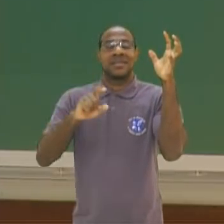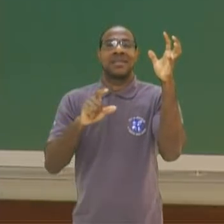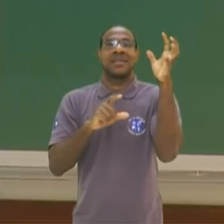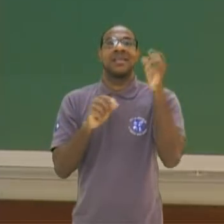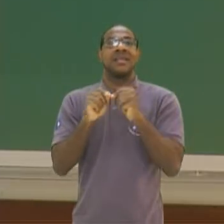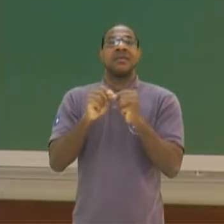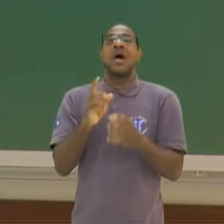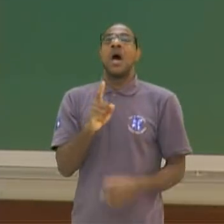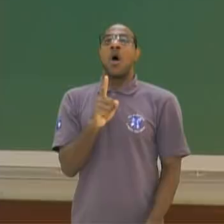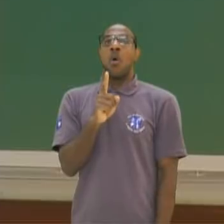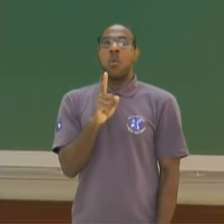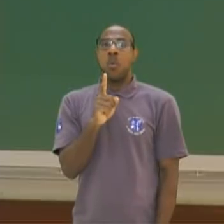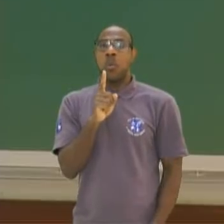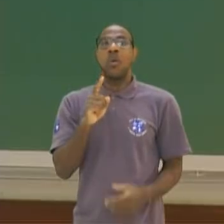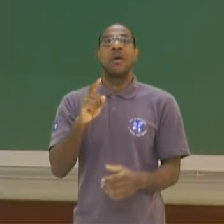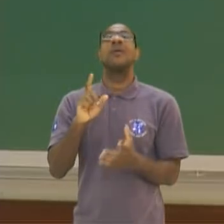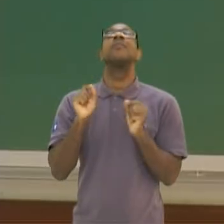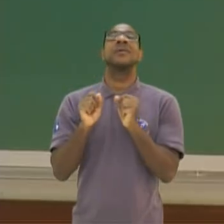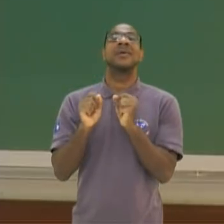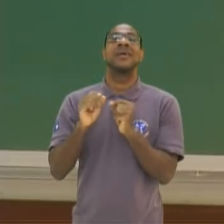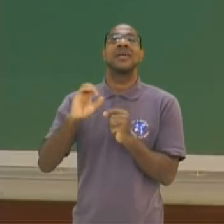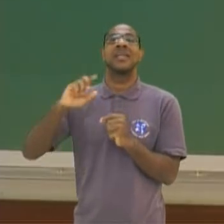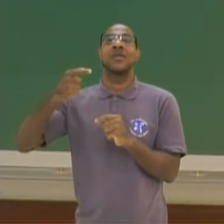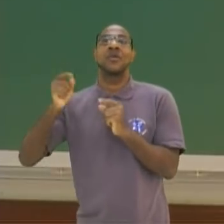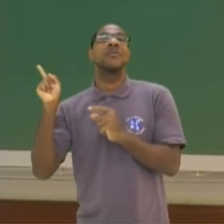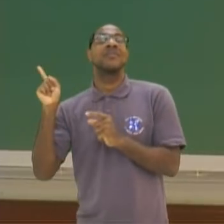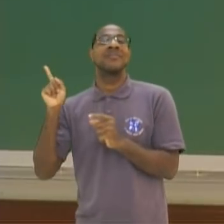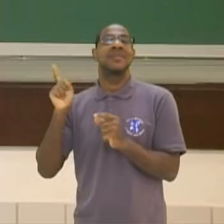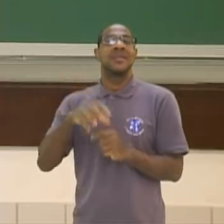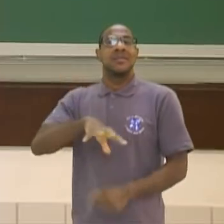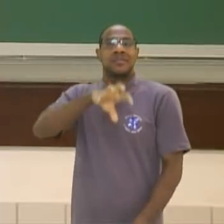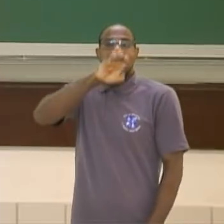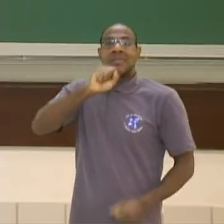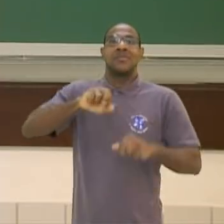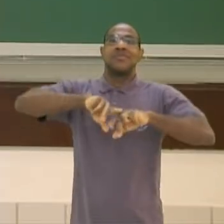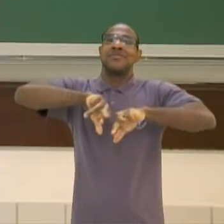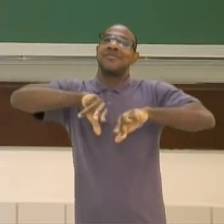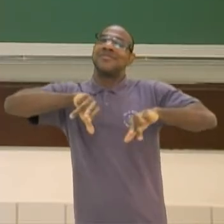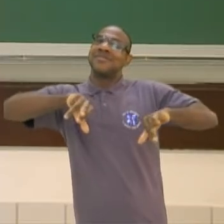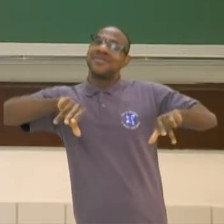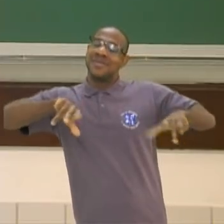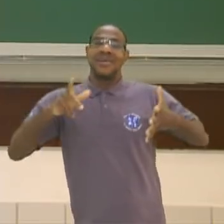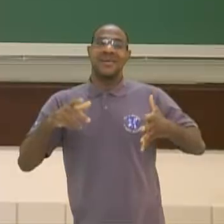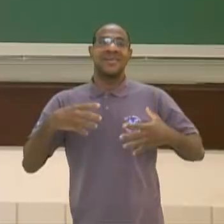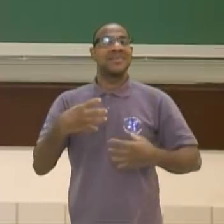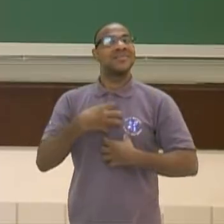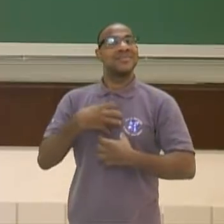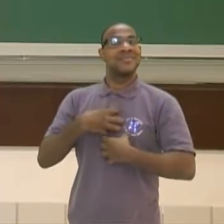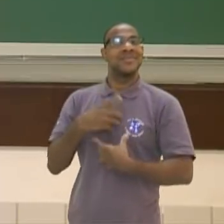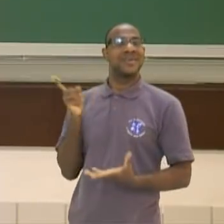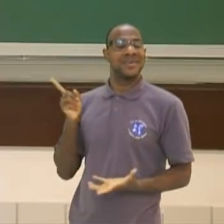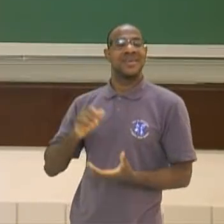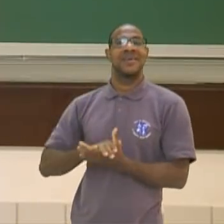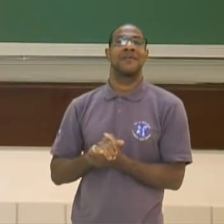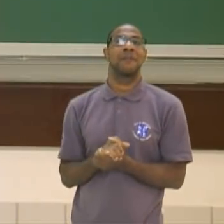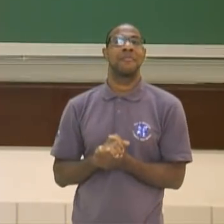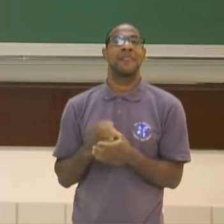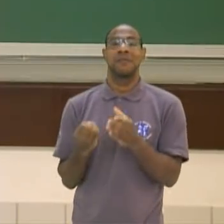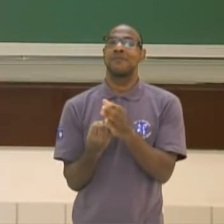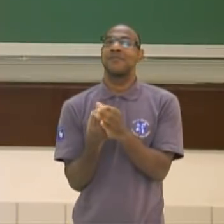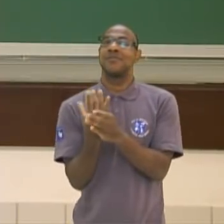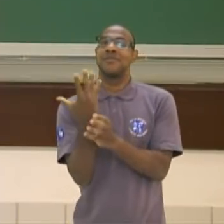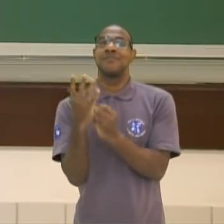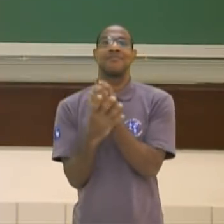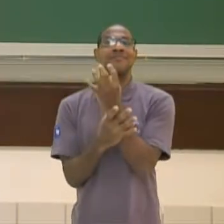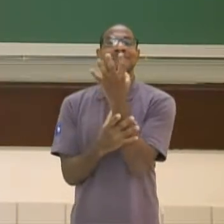Esse gás carbônico que sai da respiração dos seres vivos, dos animais, é capturado pelas plantas e elas realizam